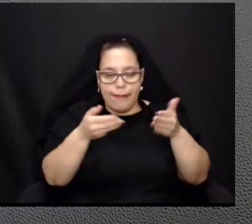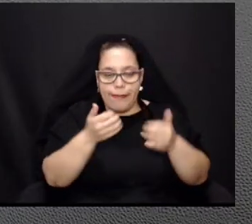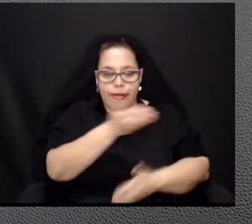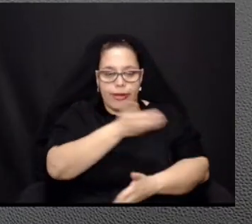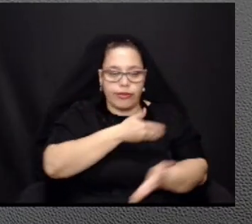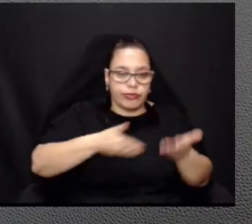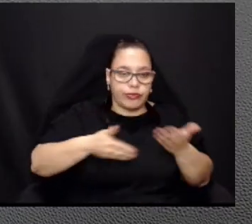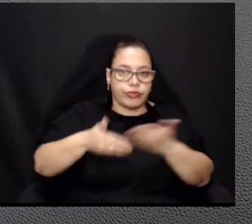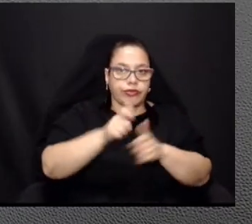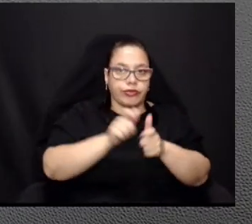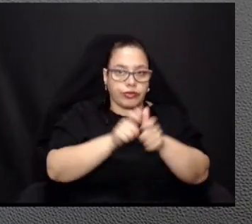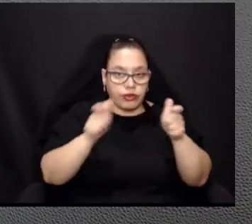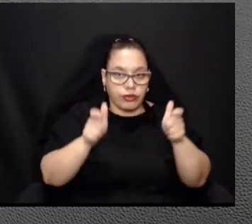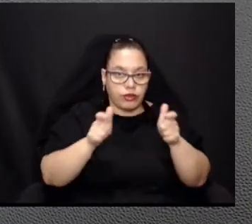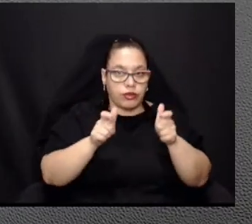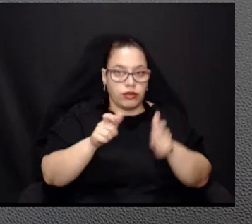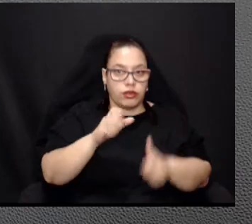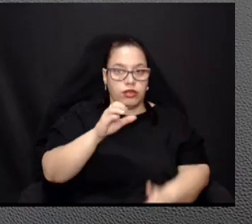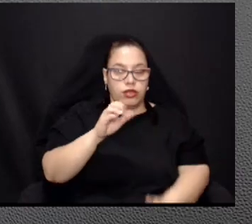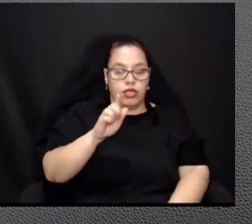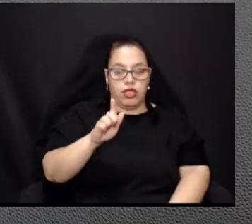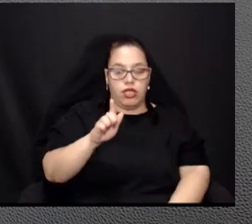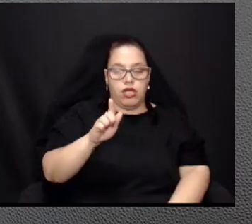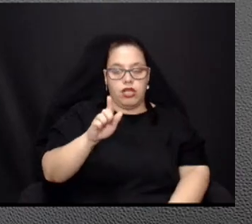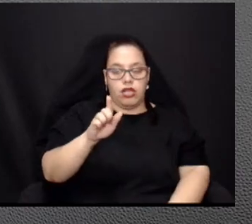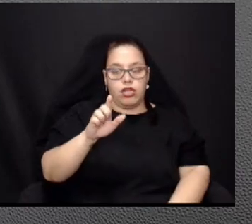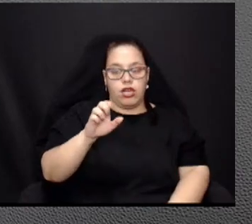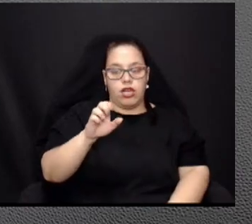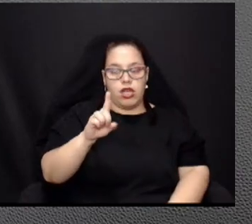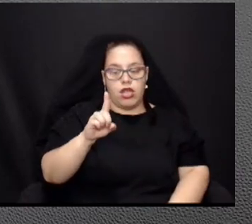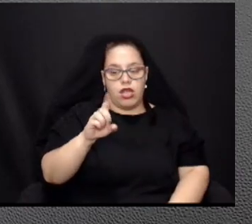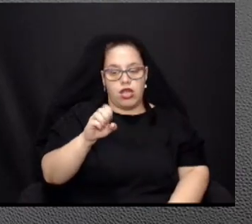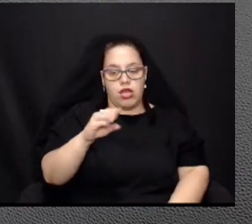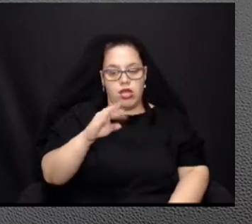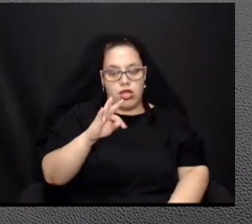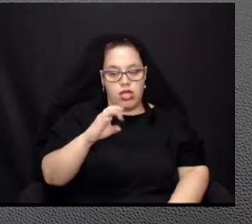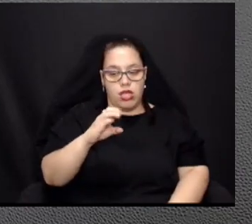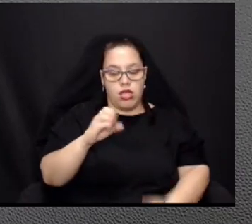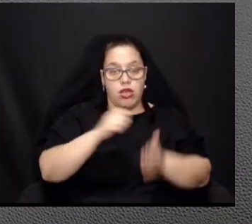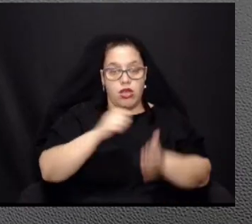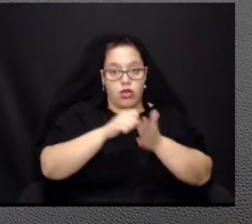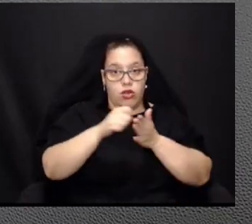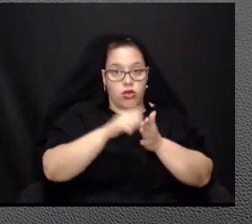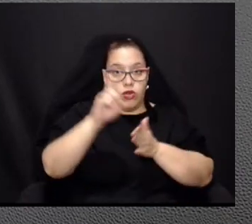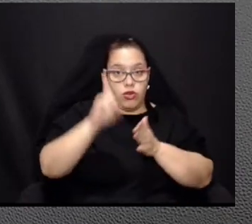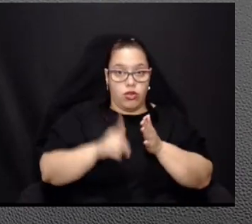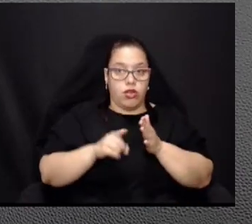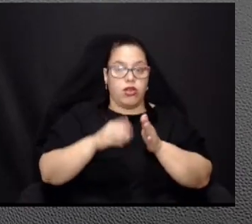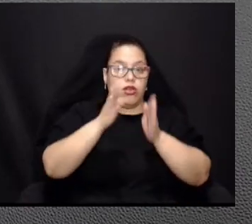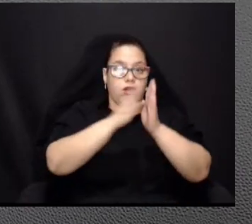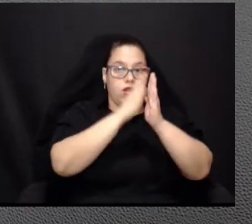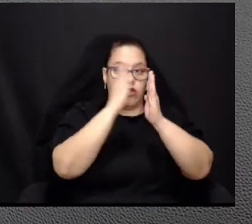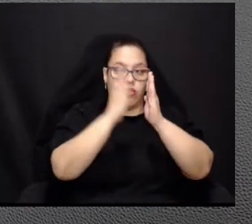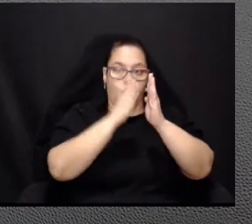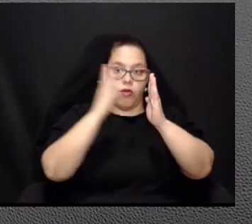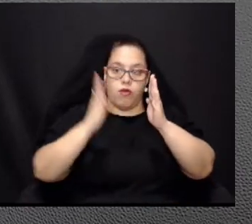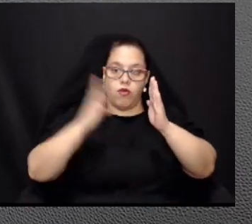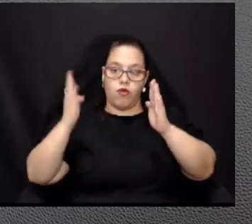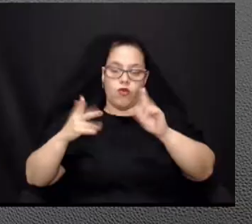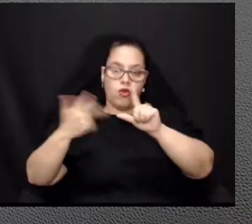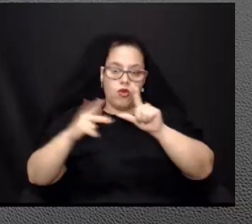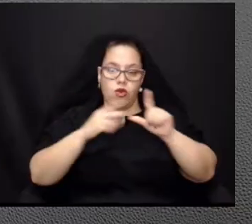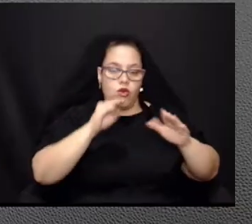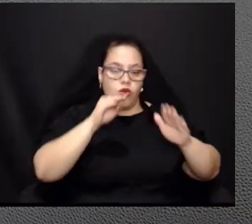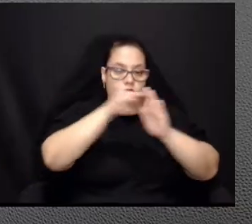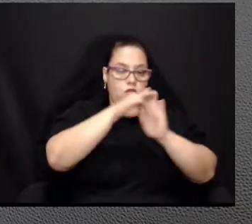também da GEDOC, que é a Diretoria de Gestão Documental, que fala um pouco de biblioteca legislativa, de arquivo. A gente tem um arquivo